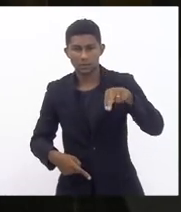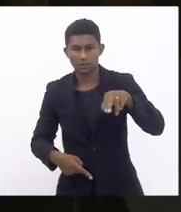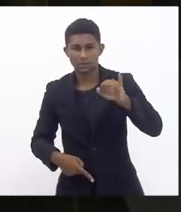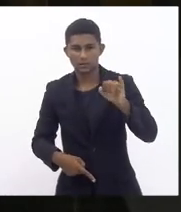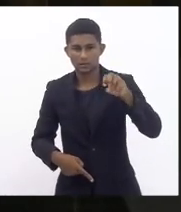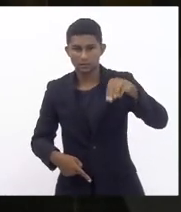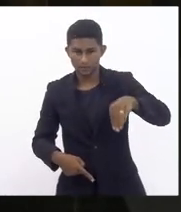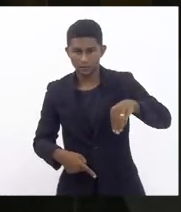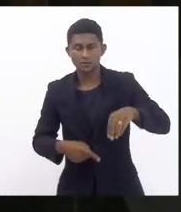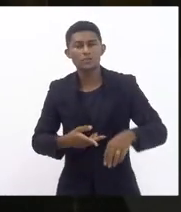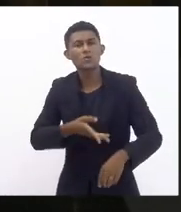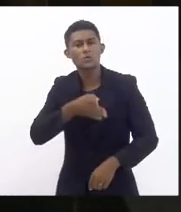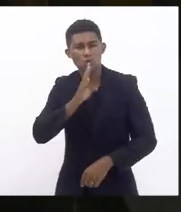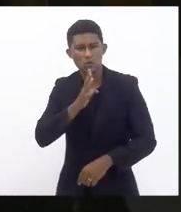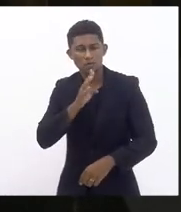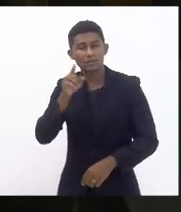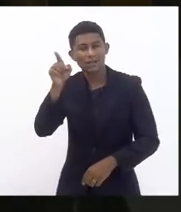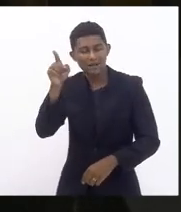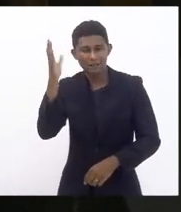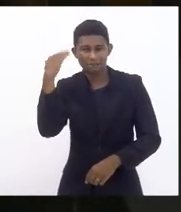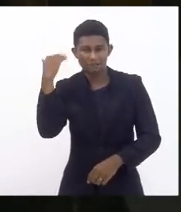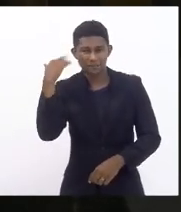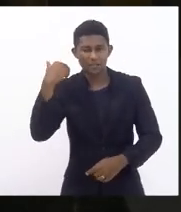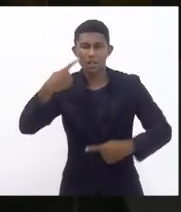derrotando os mencheviques.